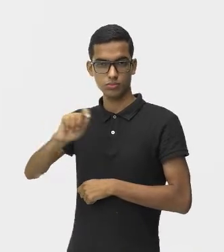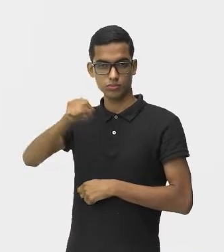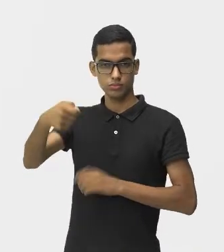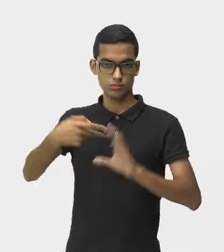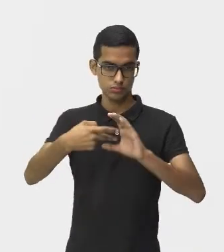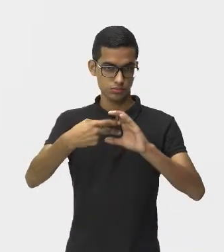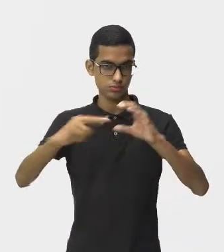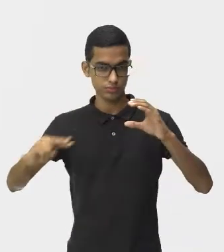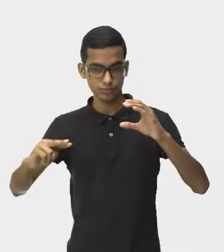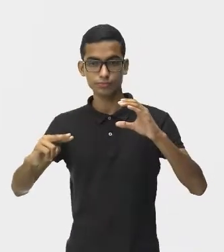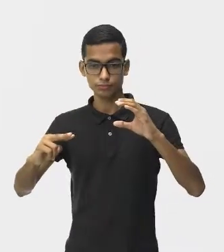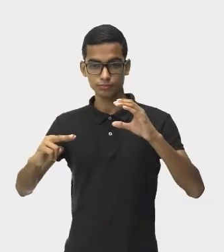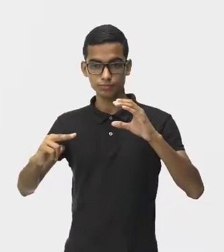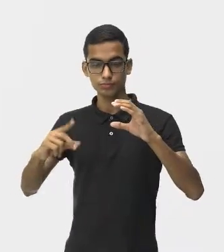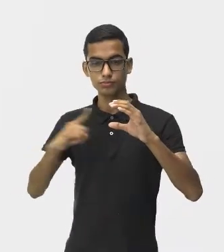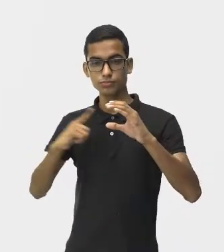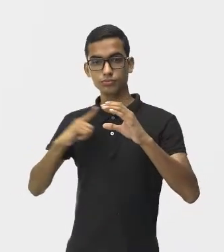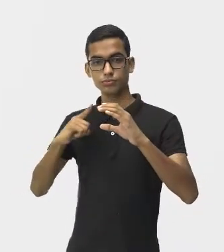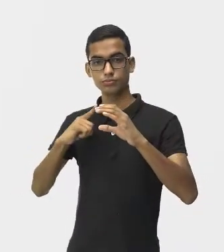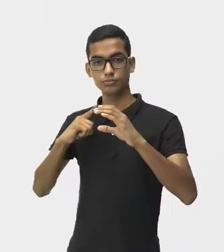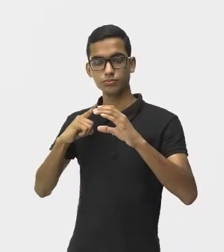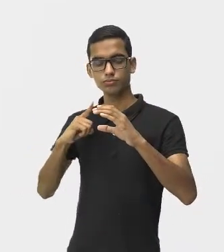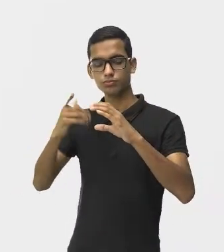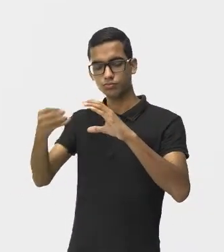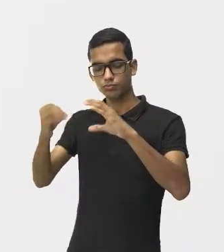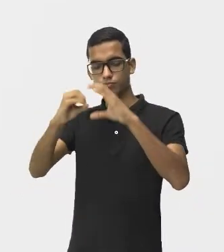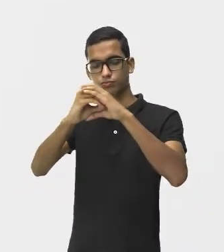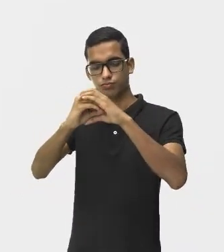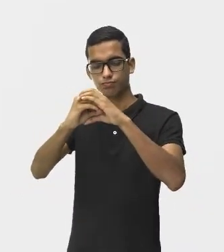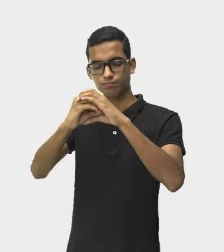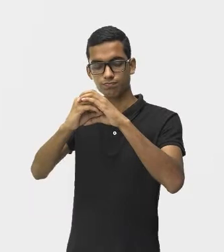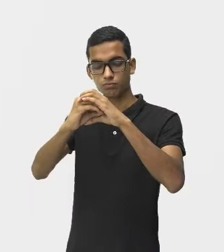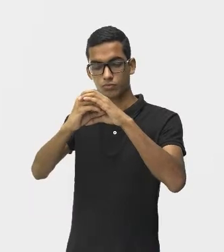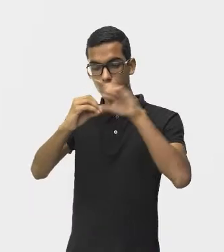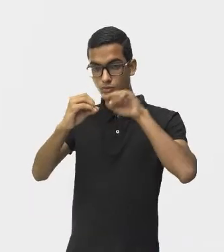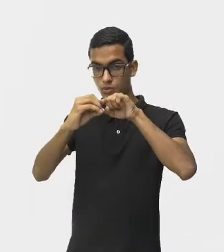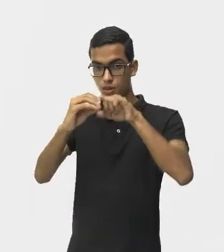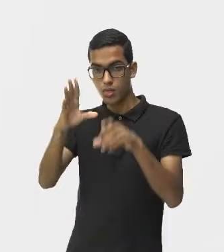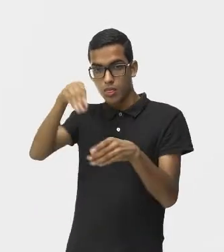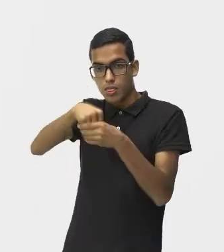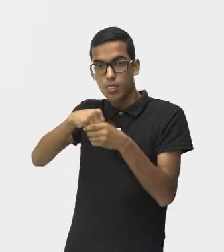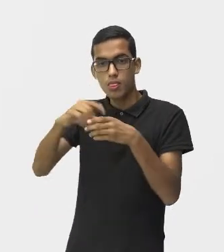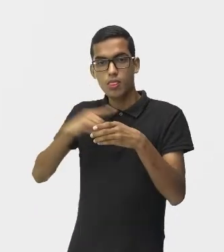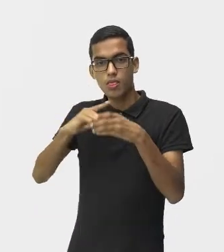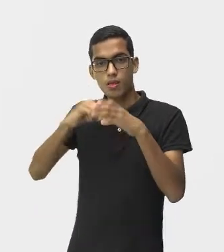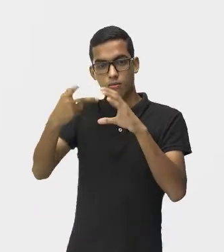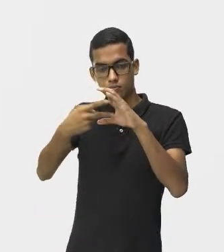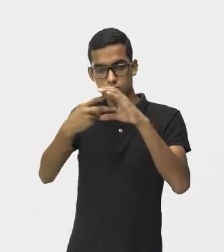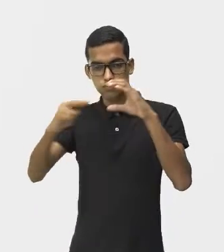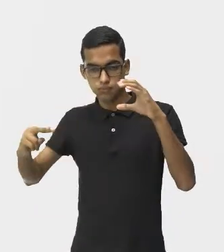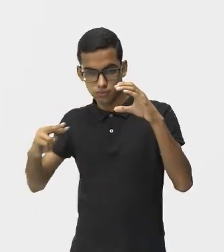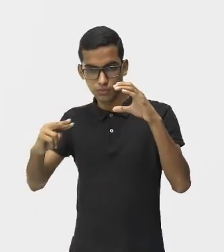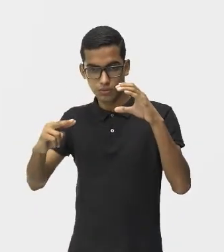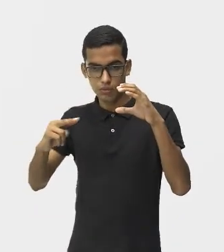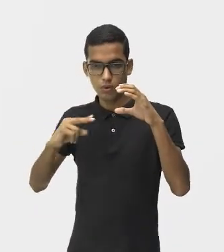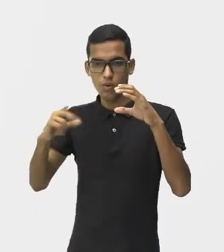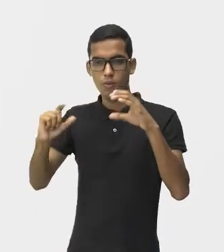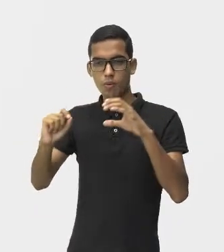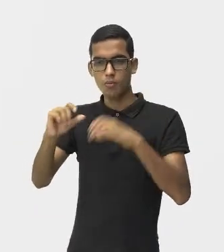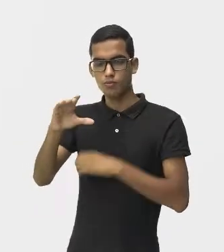No núcleo celular. Tá? Então, o cromossomo, ele tem essa característica, né, como a gente observa aqui,